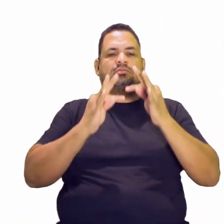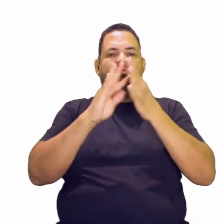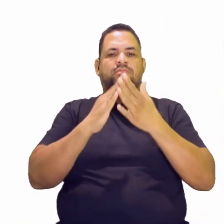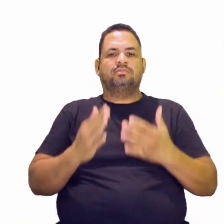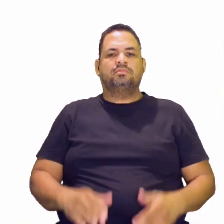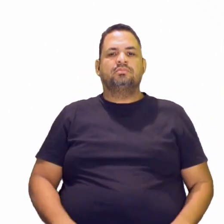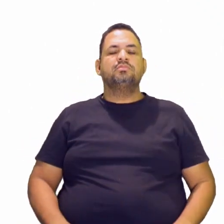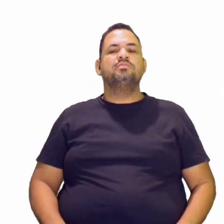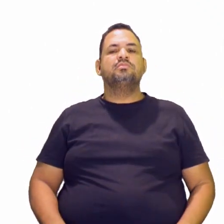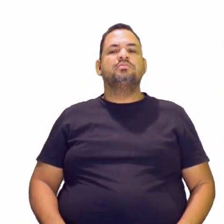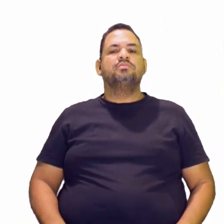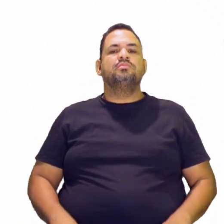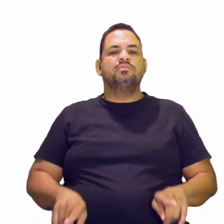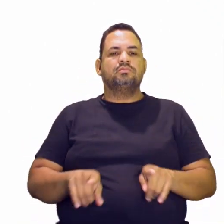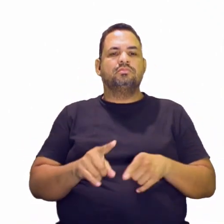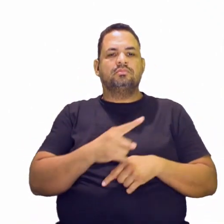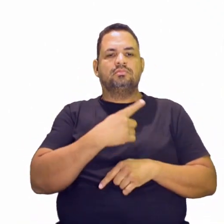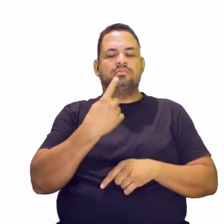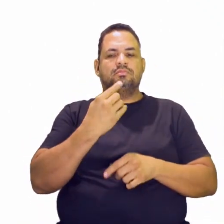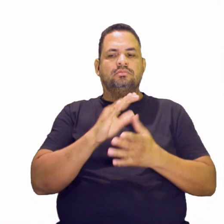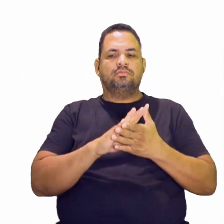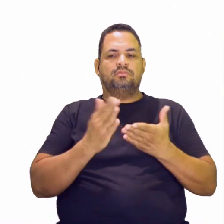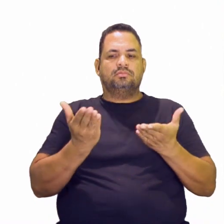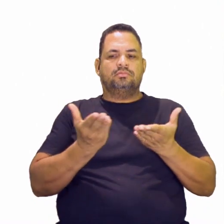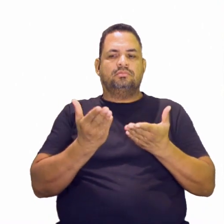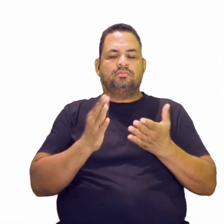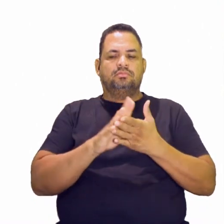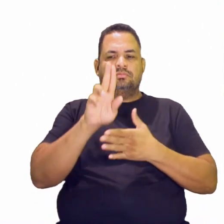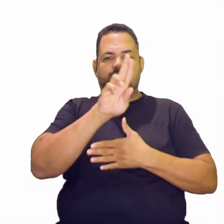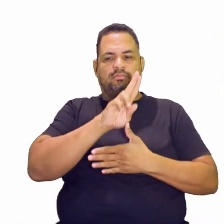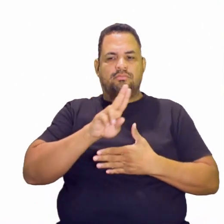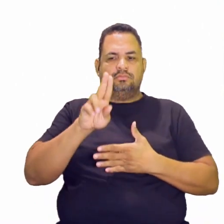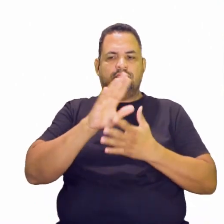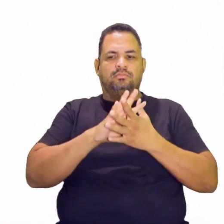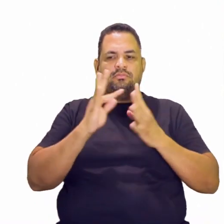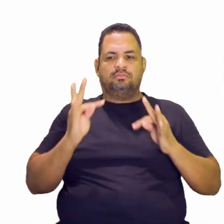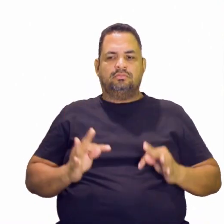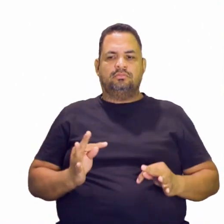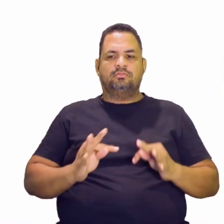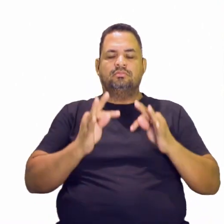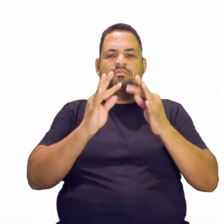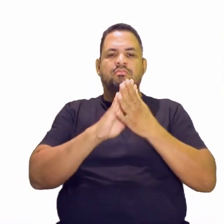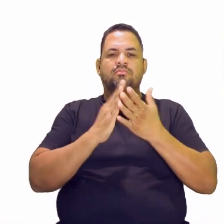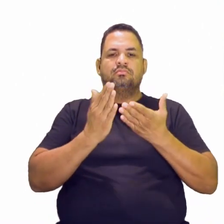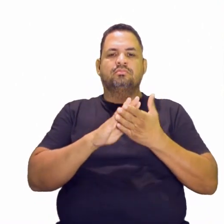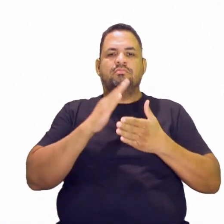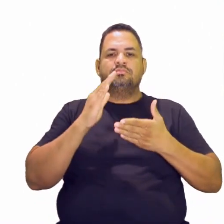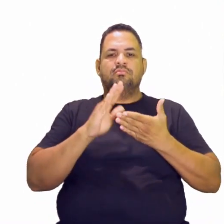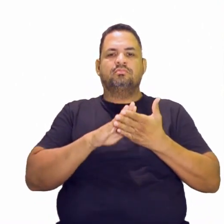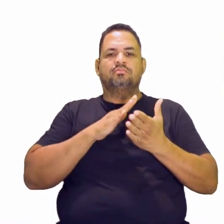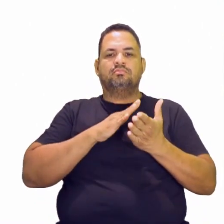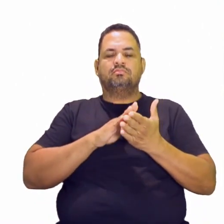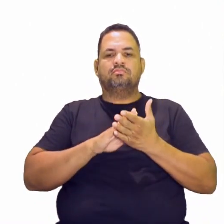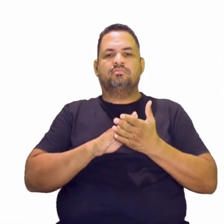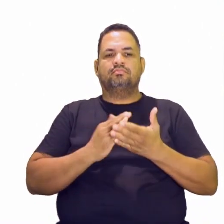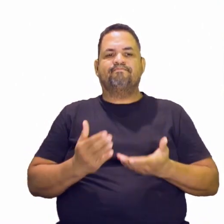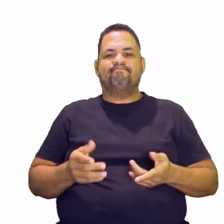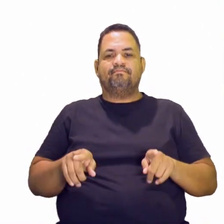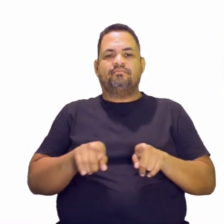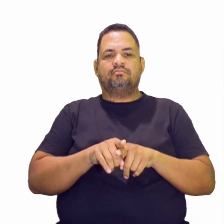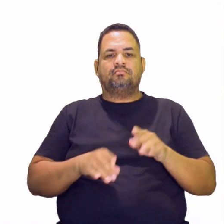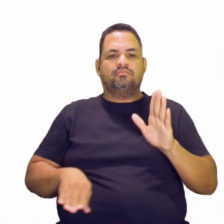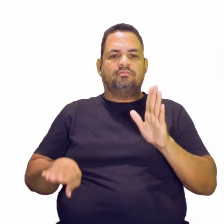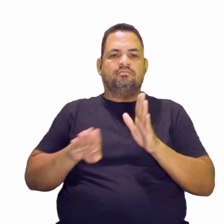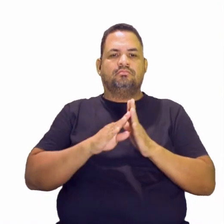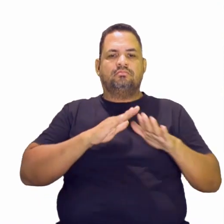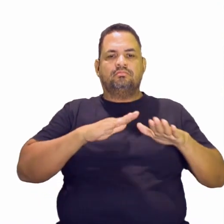discutimos isso durante a aula, mas sabemos que na atualidade se utiliza muita tecnologia, né, para a produção de música. E a